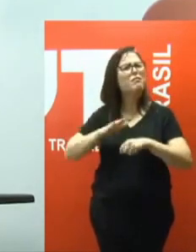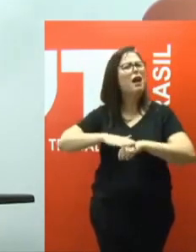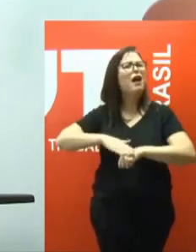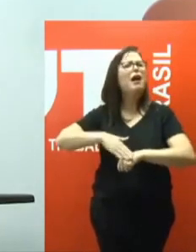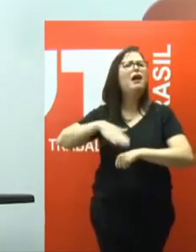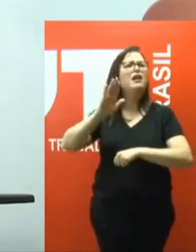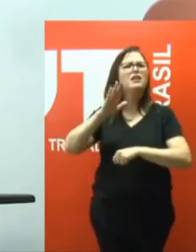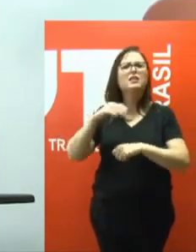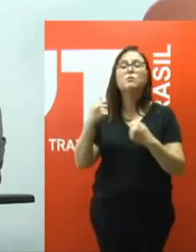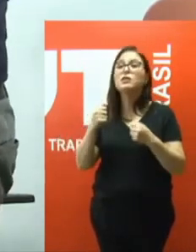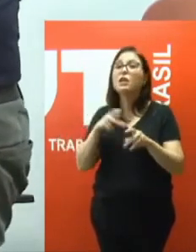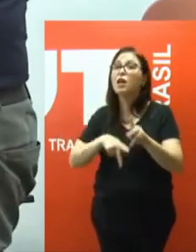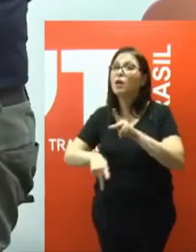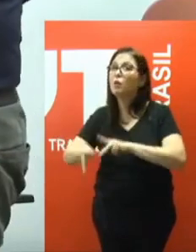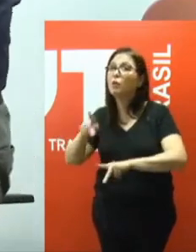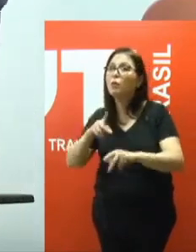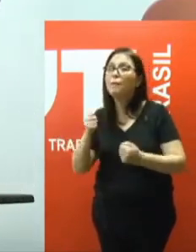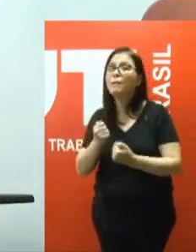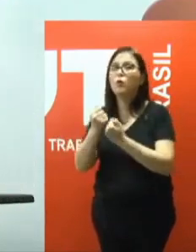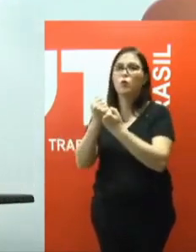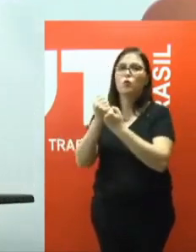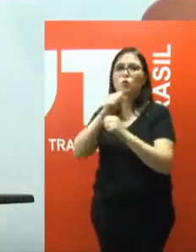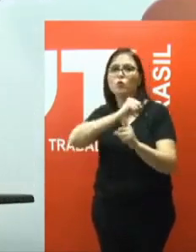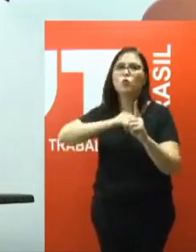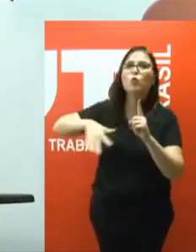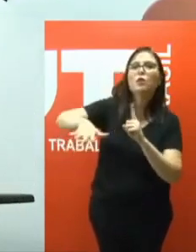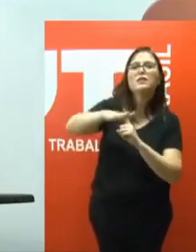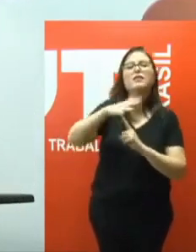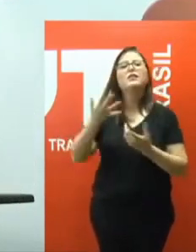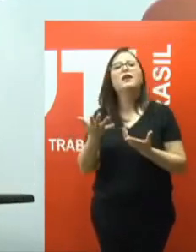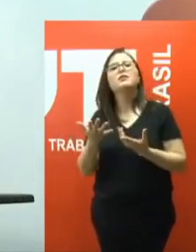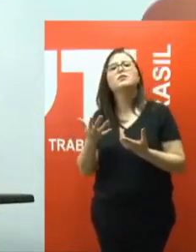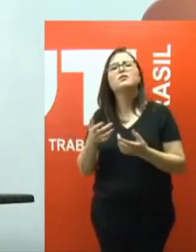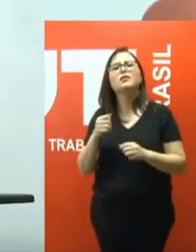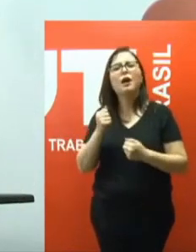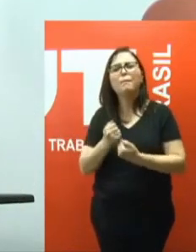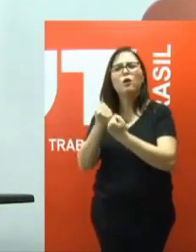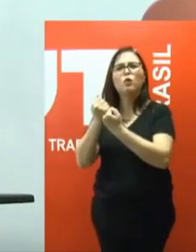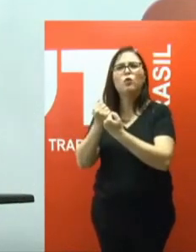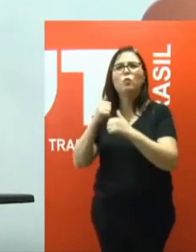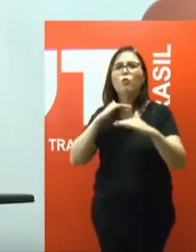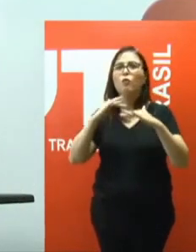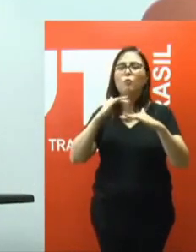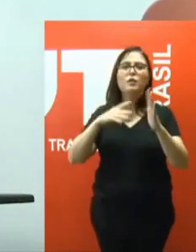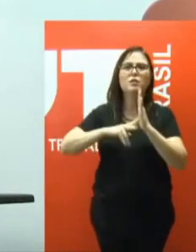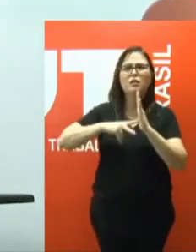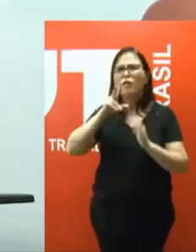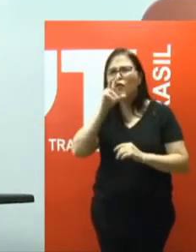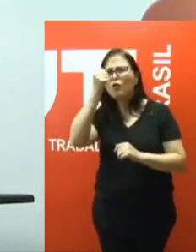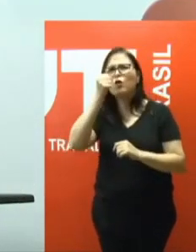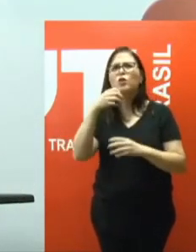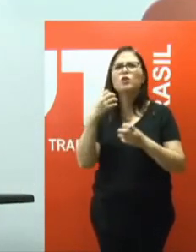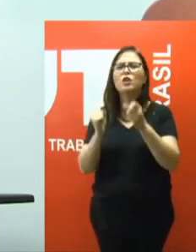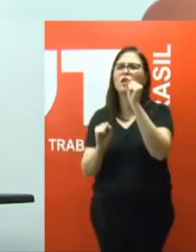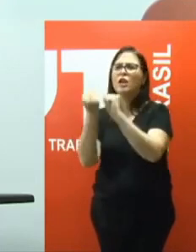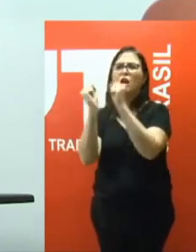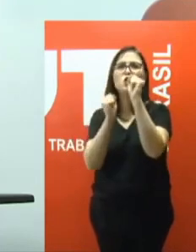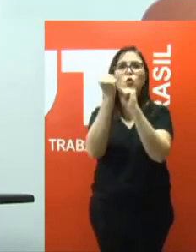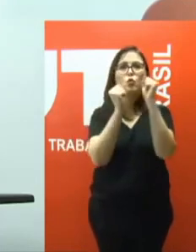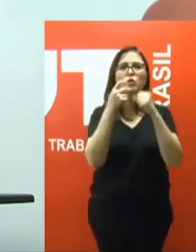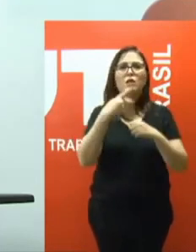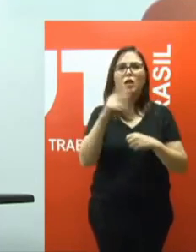base social para fazer, né? Vai precisar ter um movimento sindical forte, organizado. E reindustrializar o país,